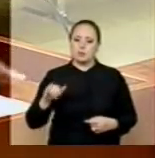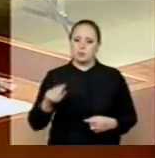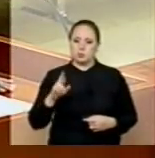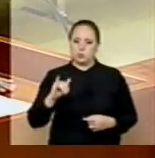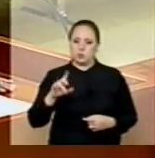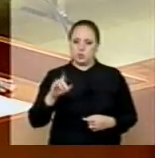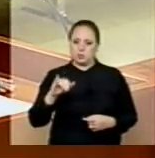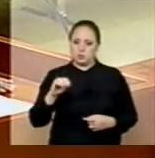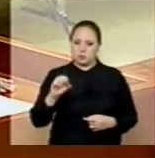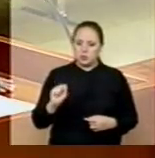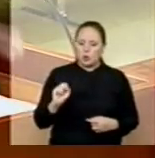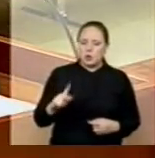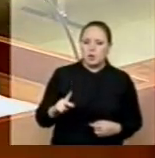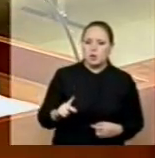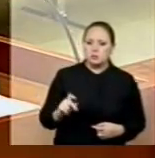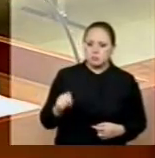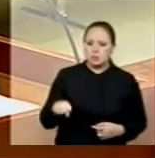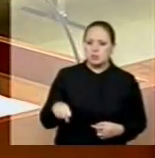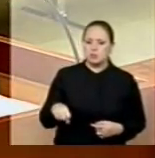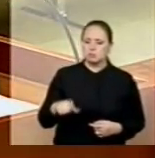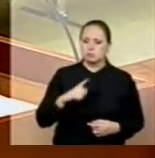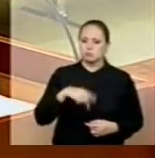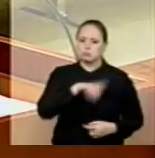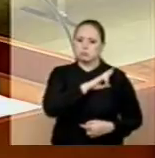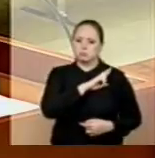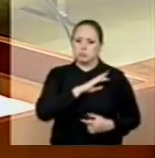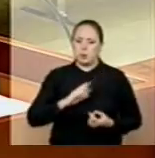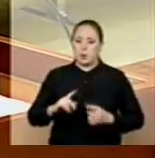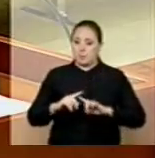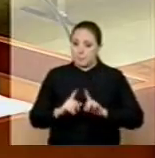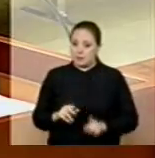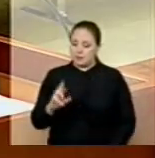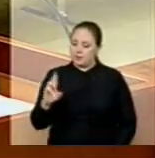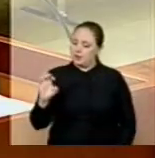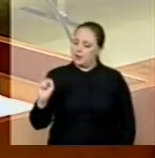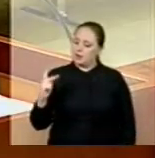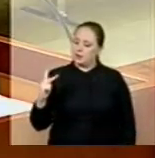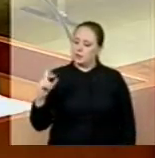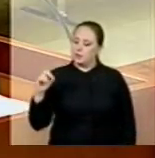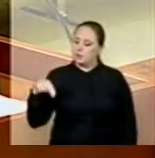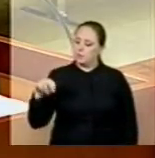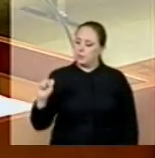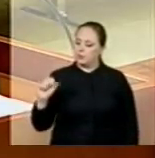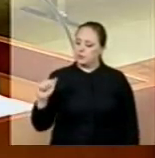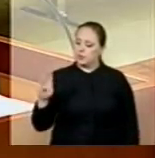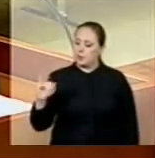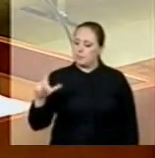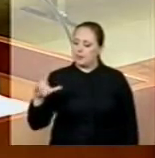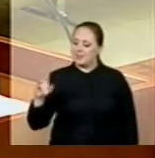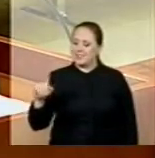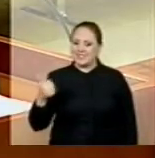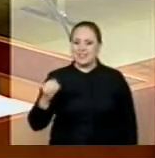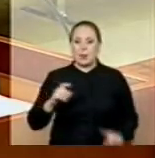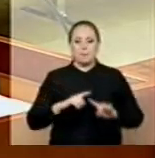sejam responsabilizados. Mas essa responsabilização, excelências, e esse é um ponto importante, não pode passar por